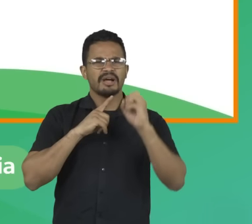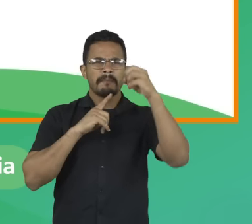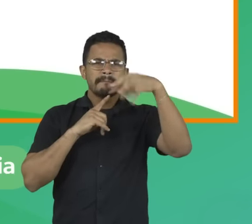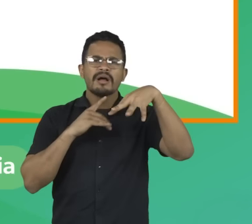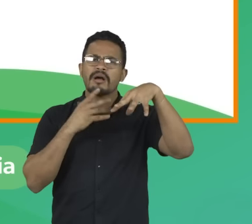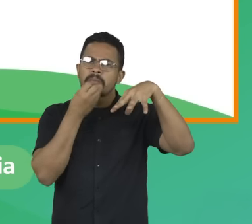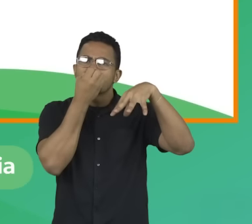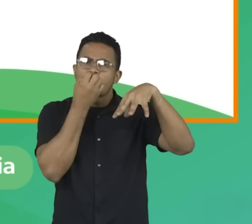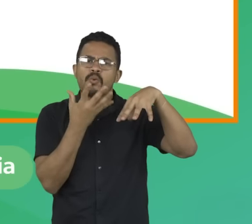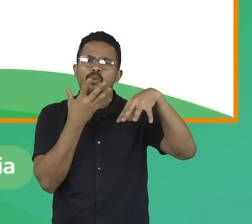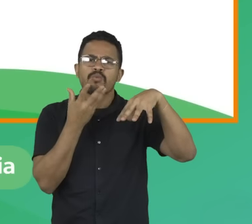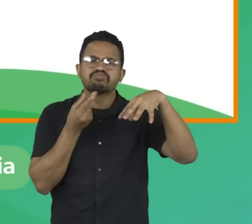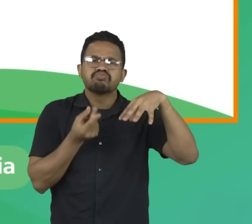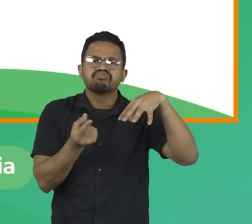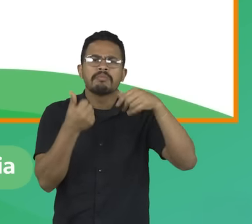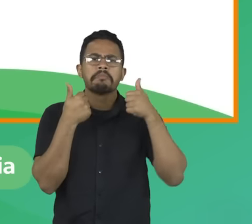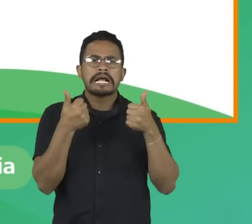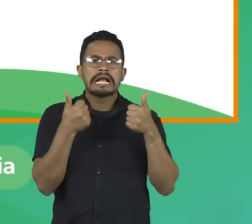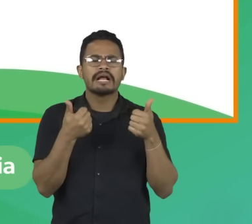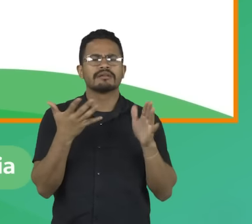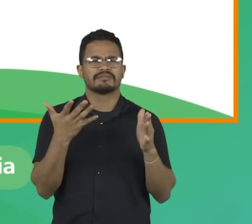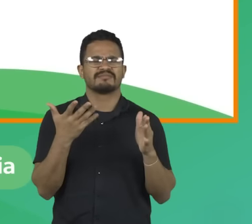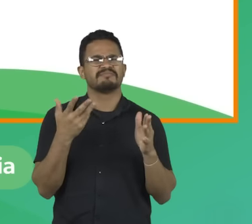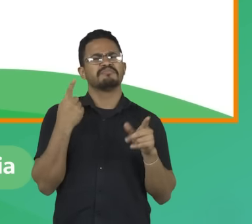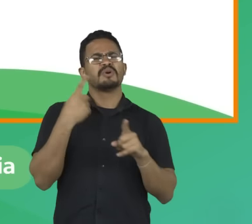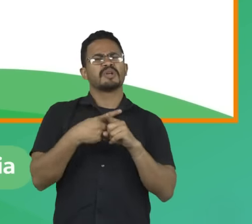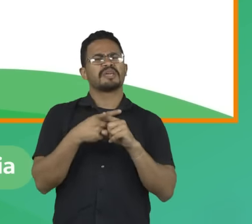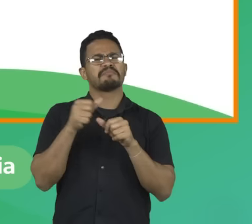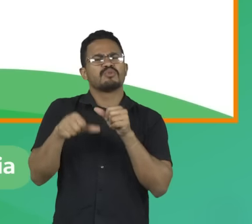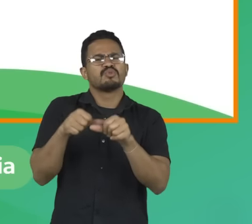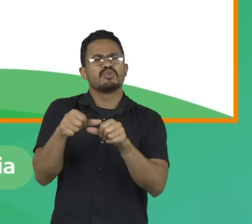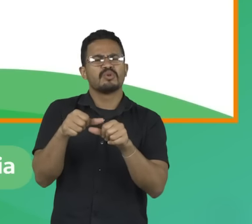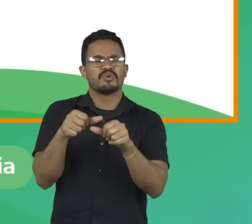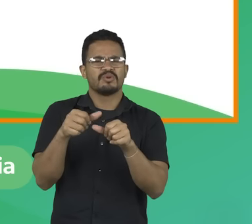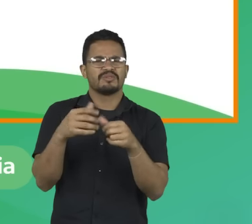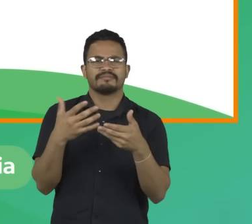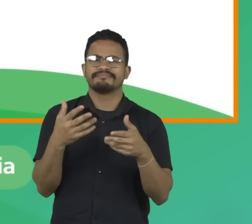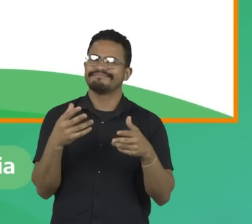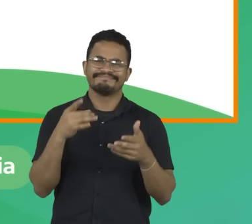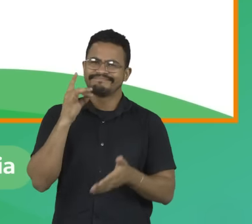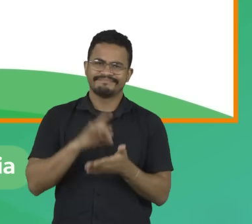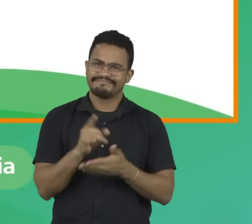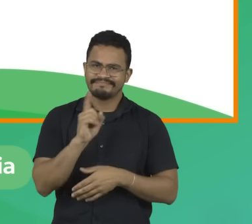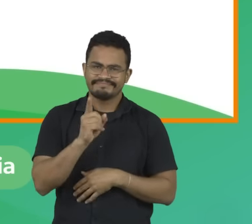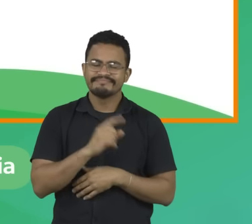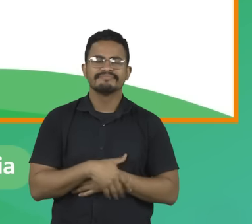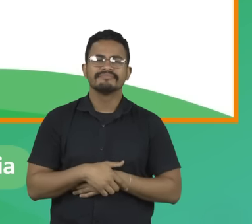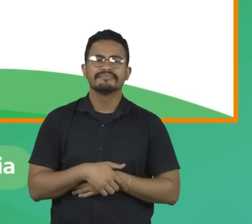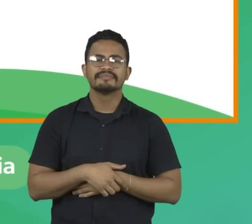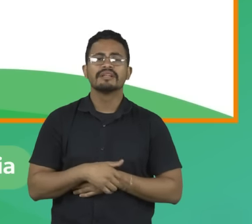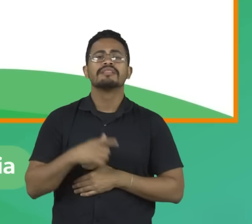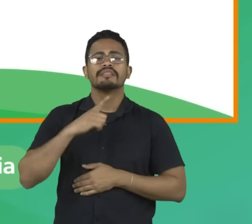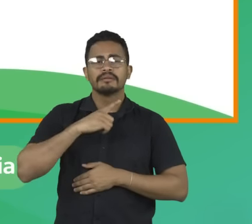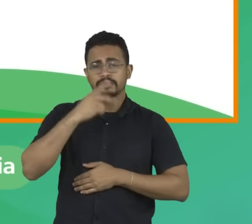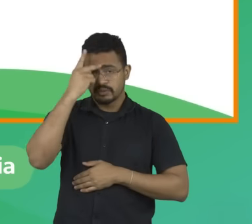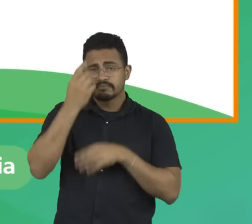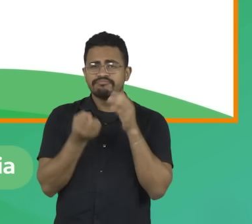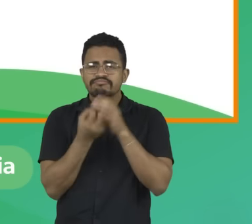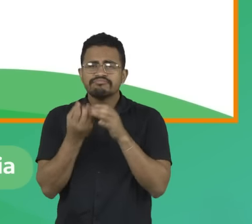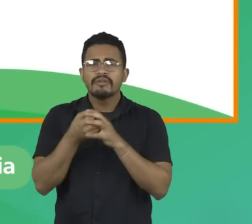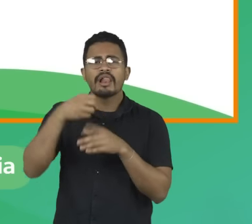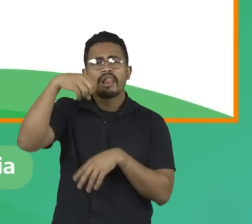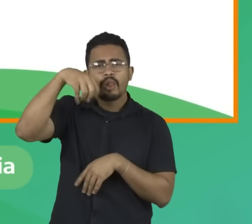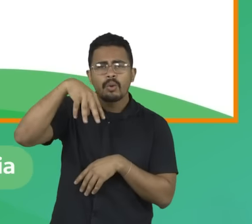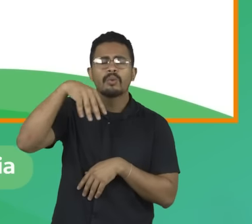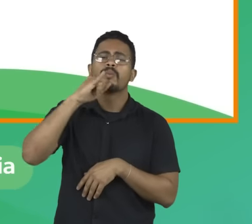toda? Essa queda, essa redução, não foi necessário? Na verdade, não. Existem produtores de lâmpadas, por exemplo, como um